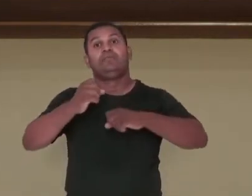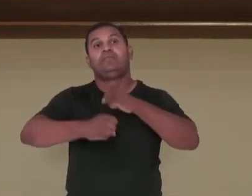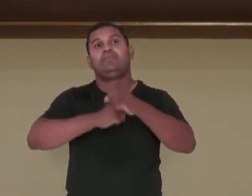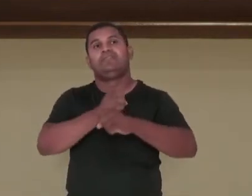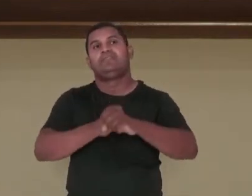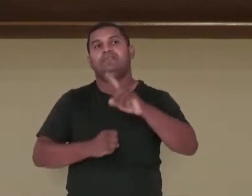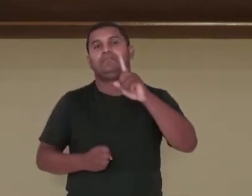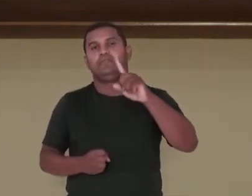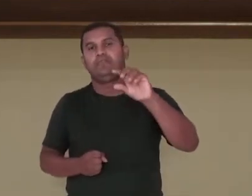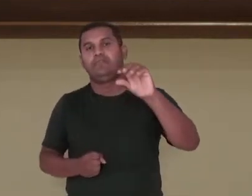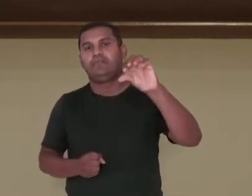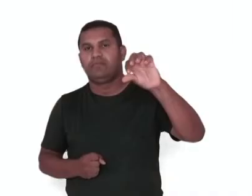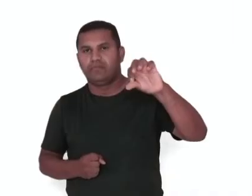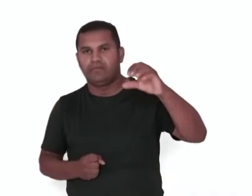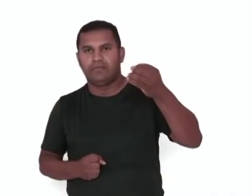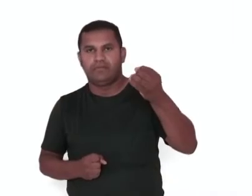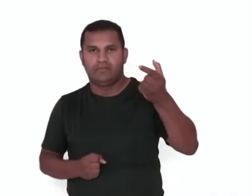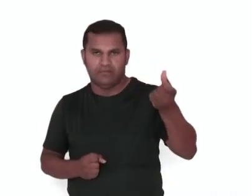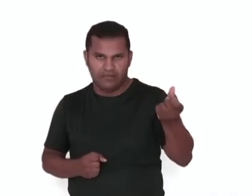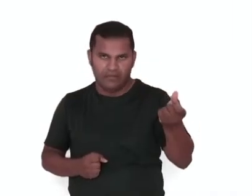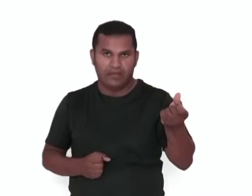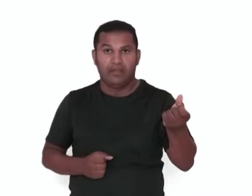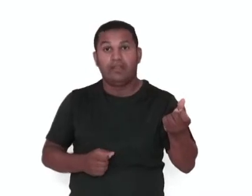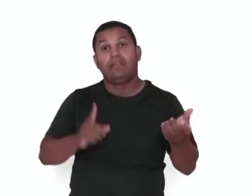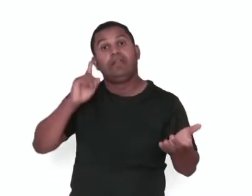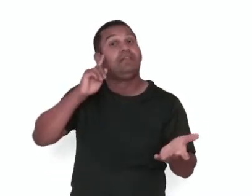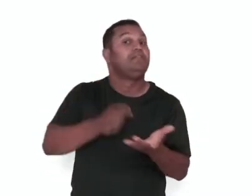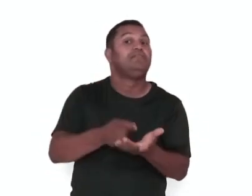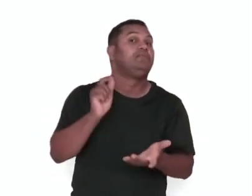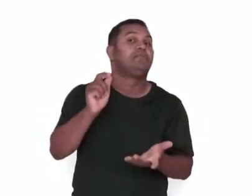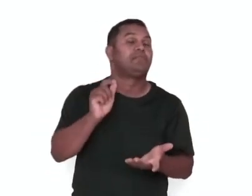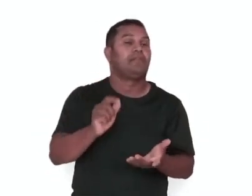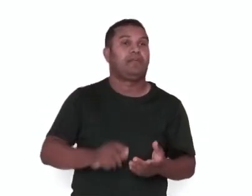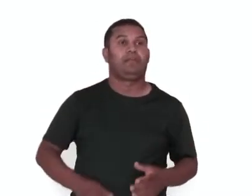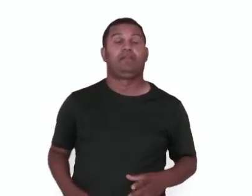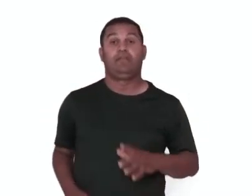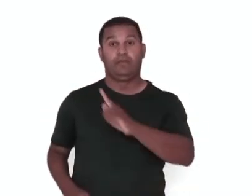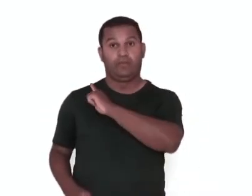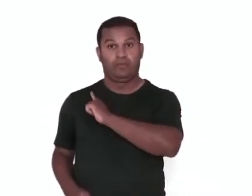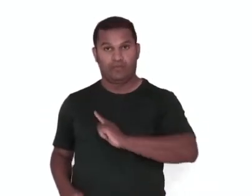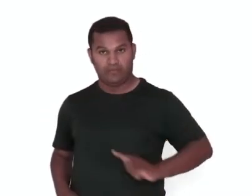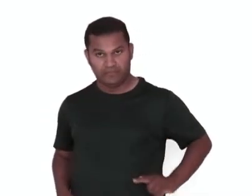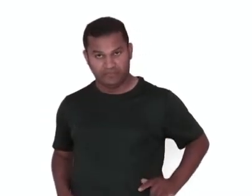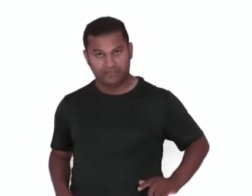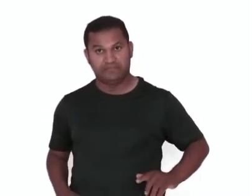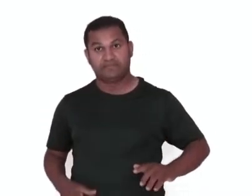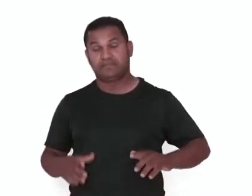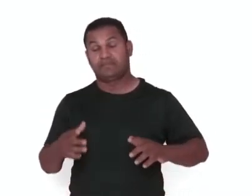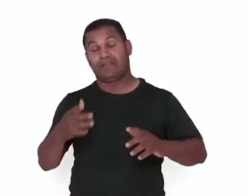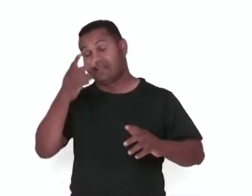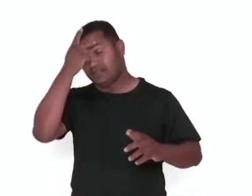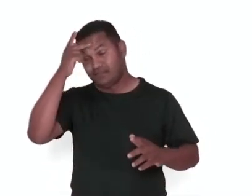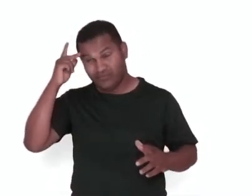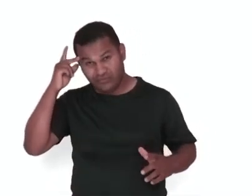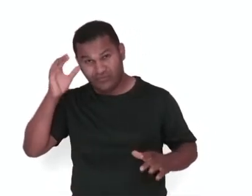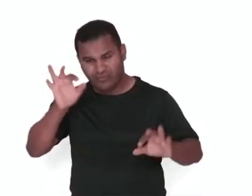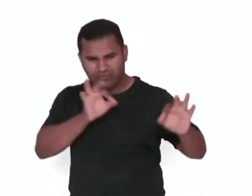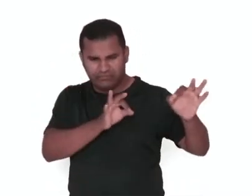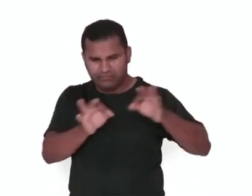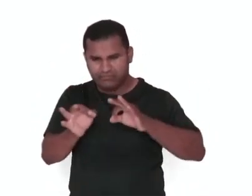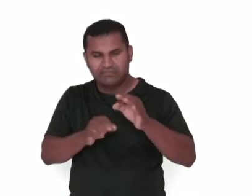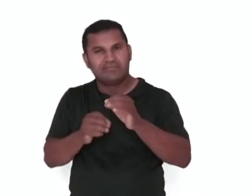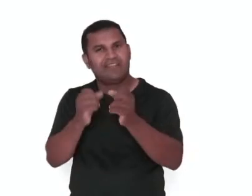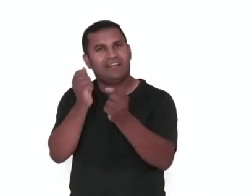1906? A gente vai ver que nesse Congresso Operário Brasileiro, os anarquistas exigiam uma jornada de 8 horas